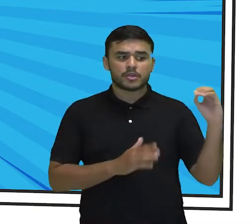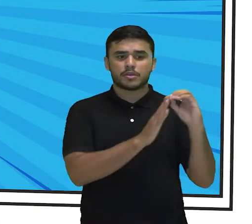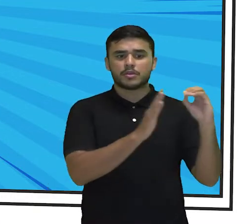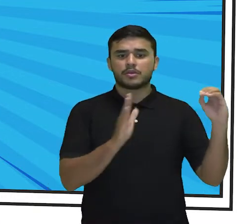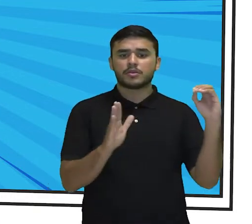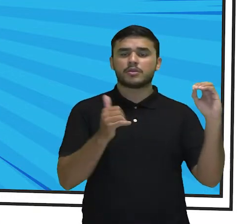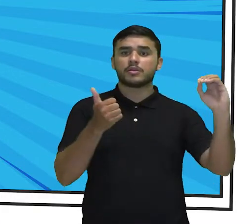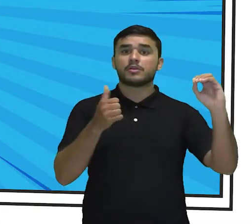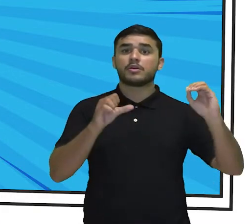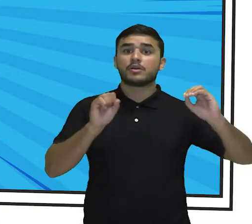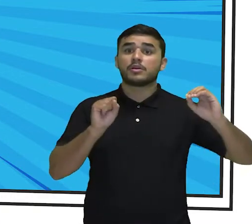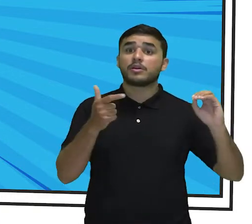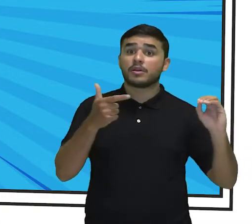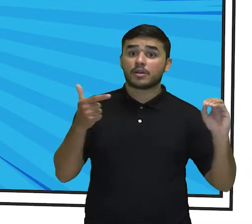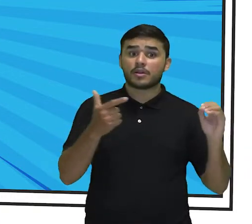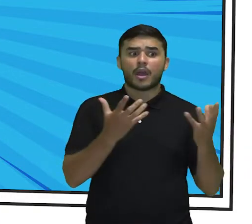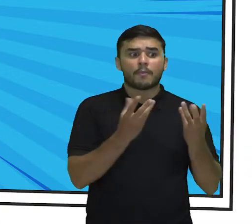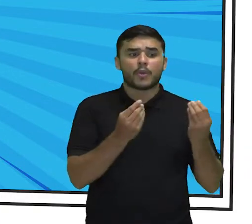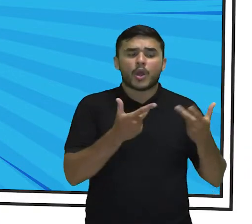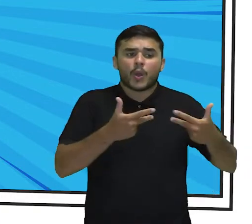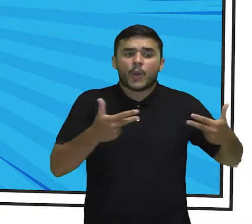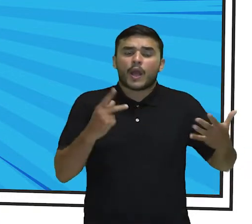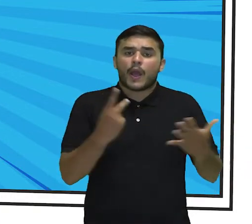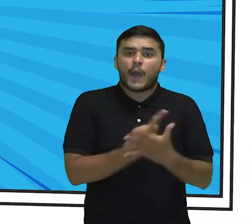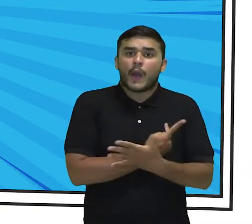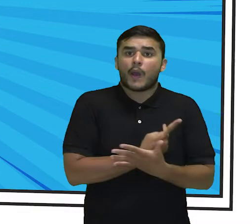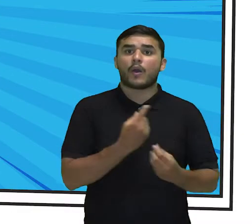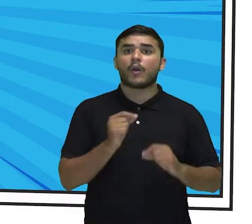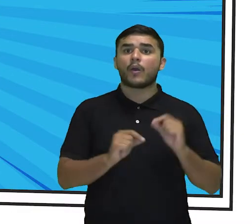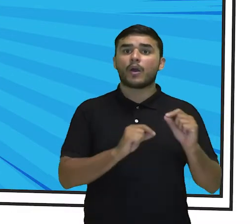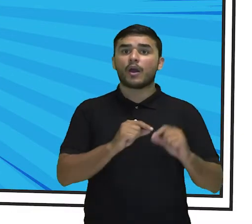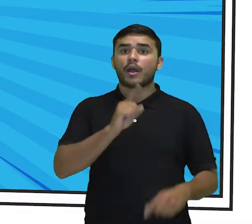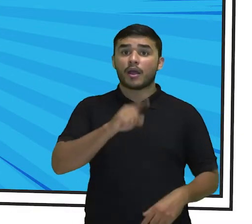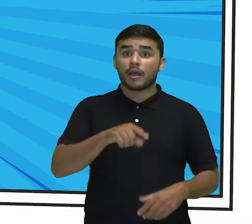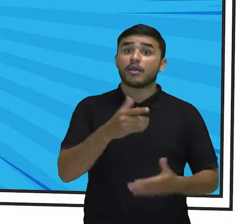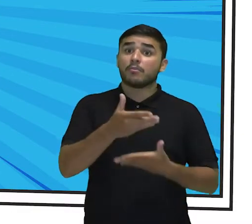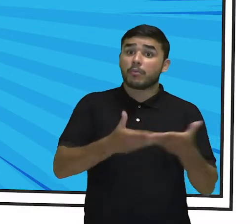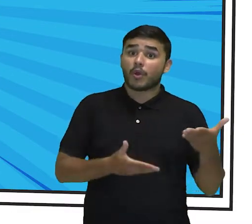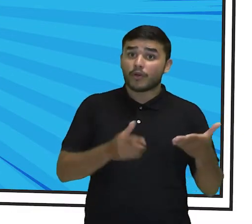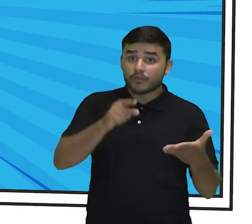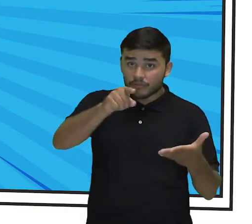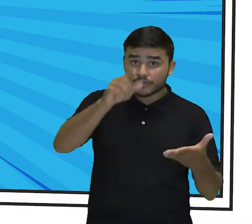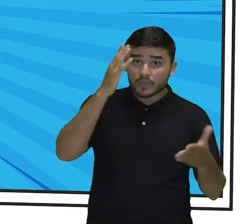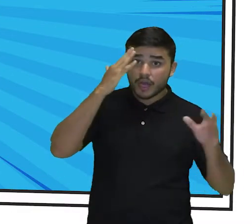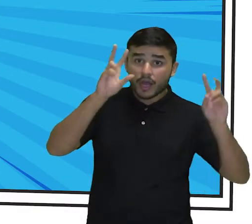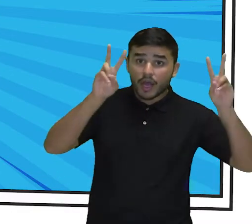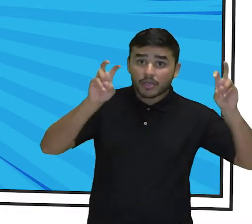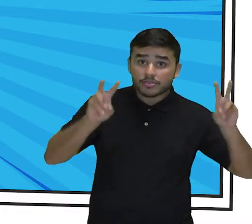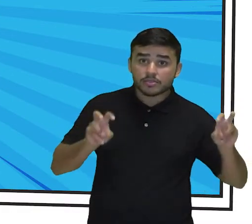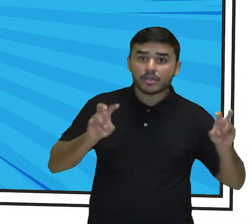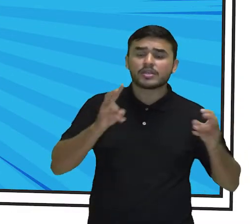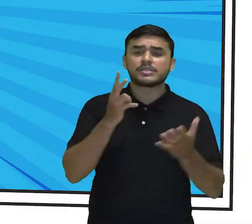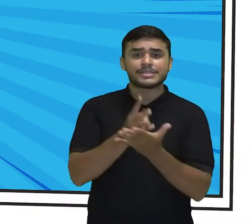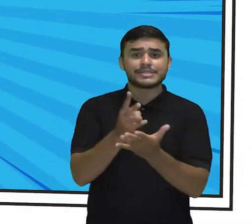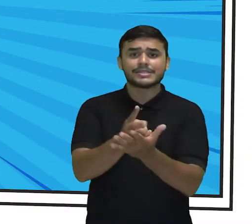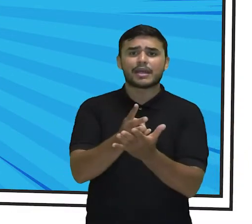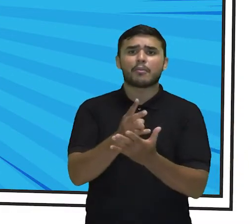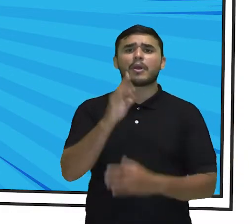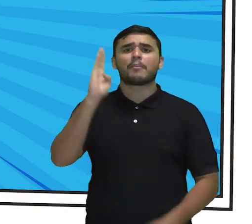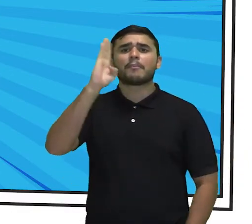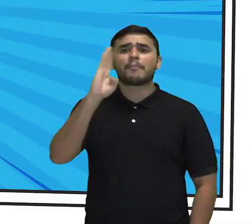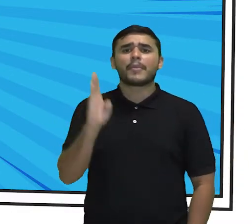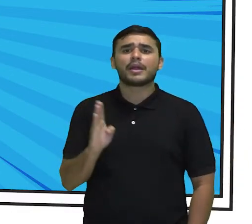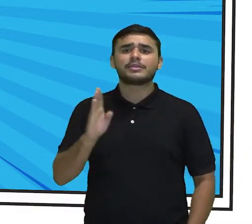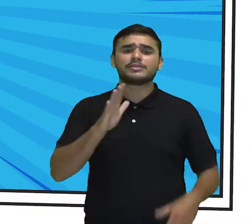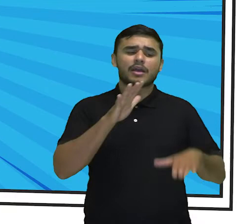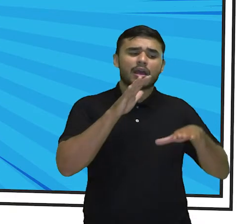tempo, tem mais fatos, tem mais possibilidade de cair na prova. É por isso que esse assunto está sempre na prova, porque